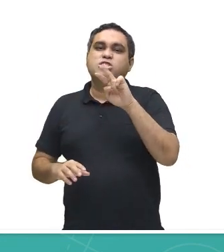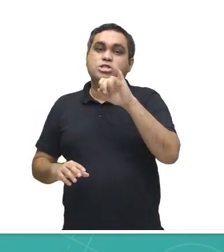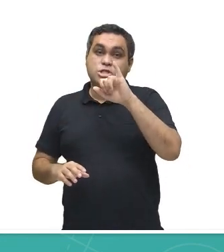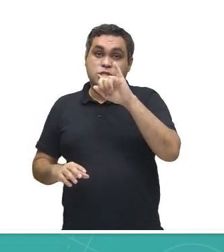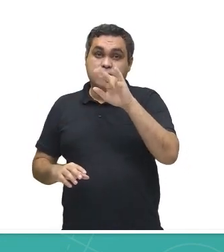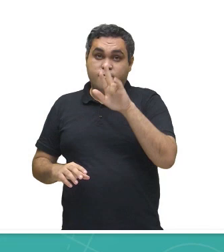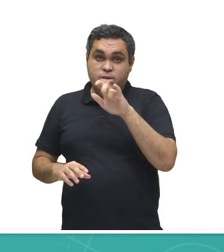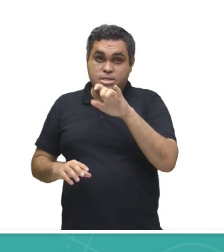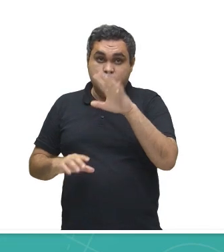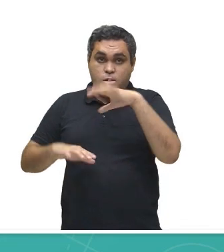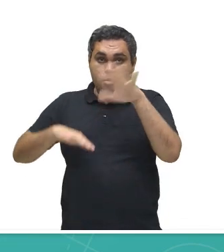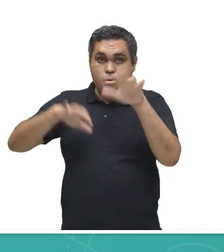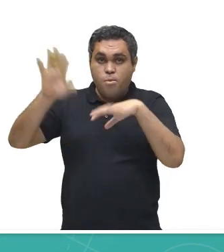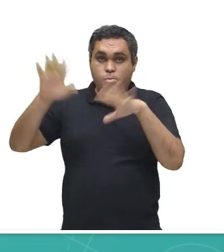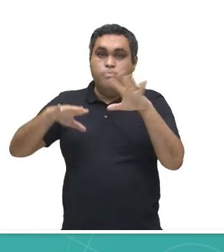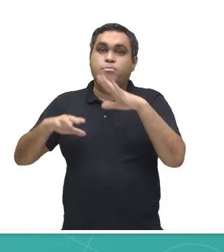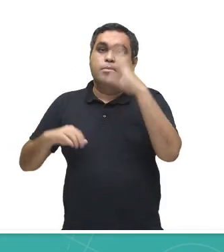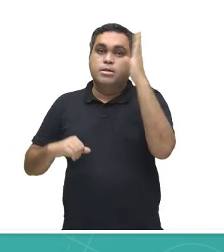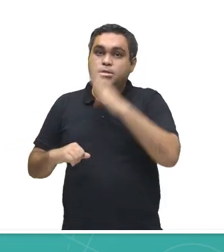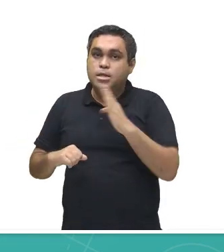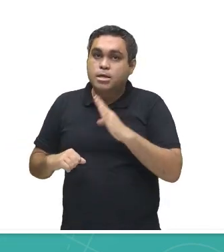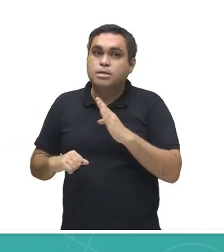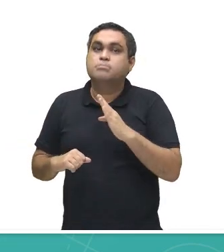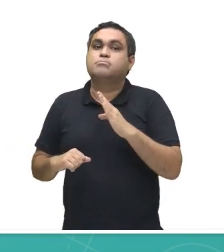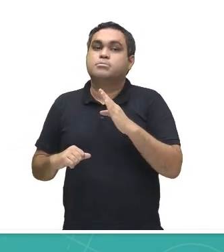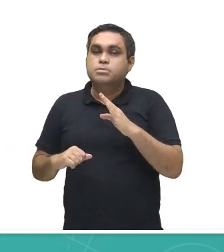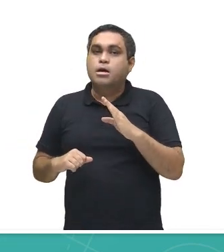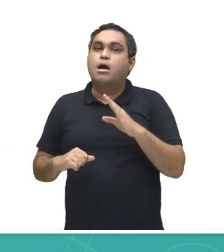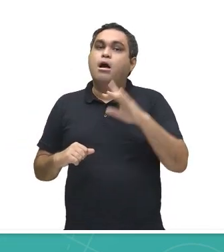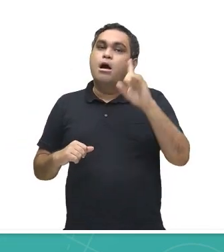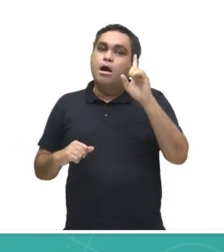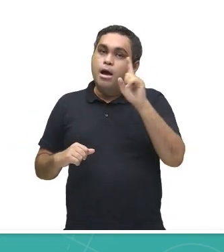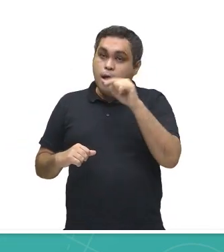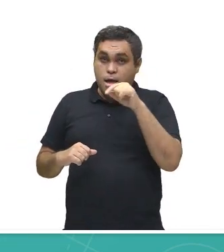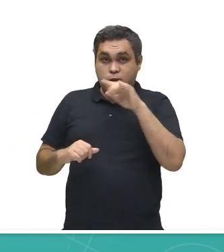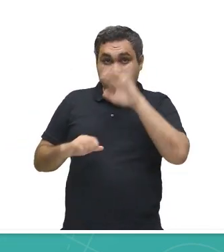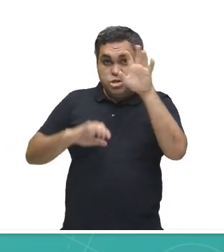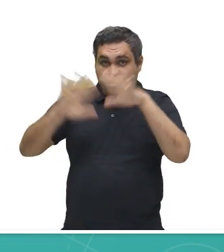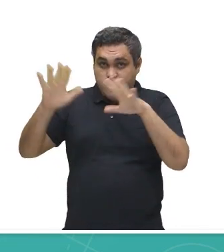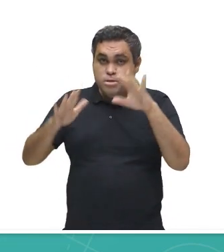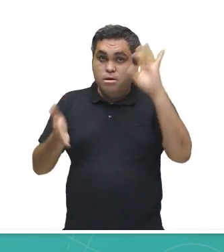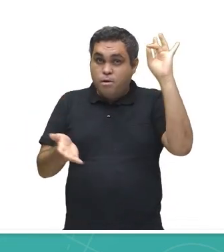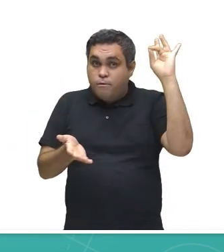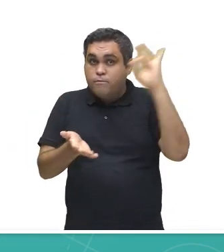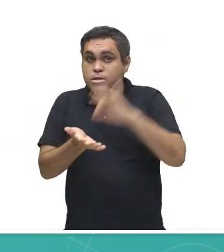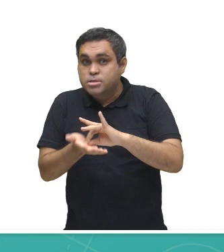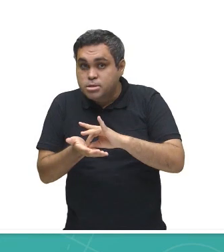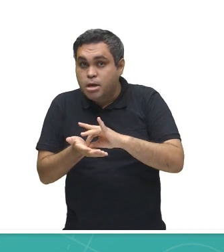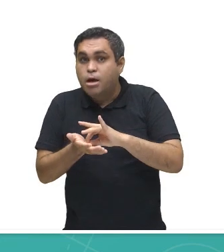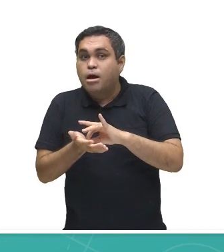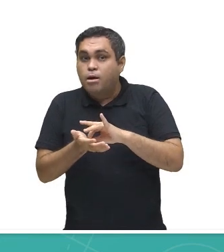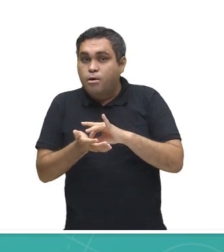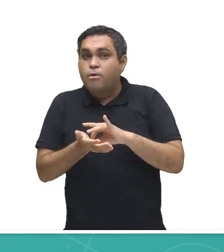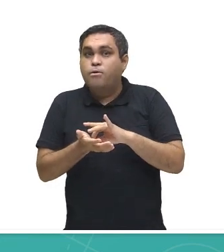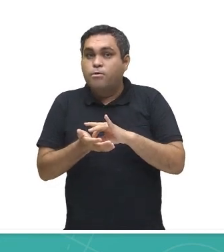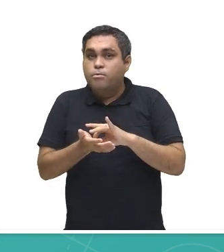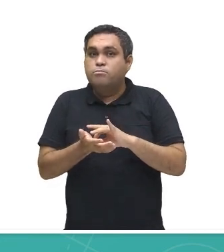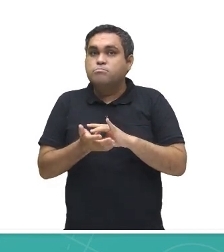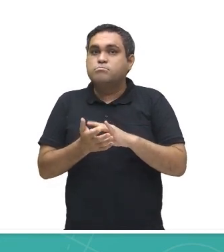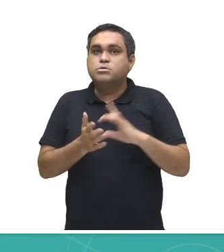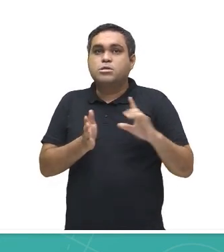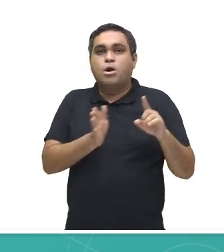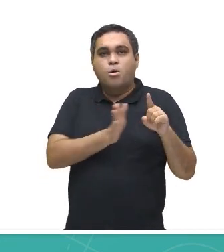a oficial, ok? O Instituto Brasileiro de Geografia